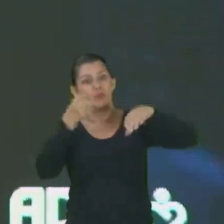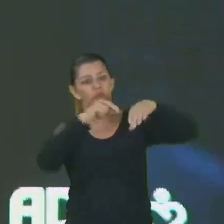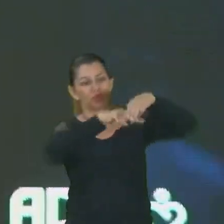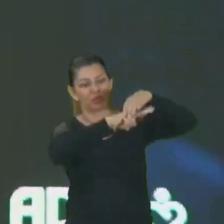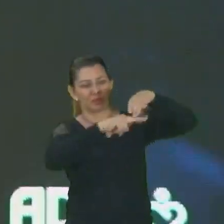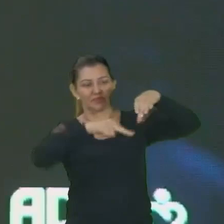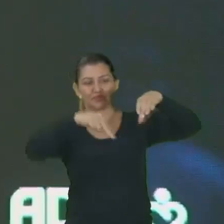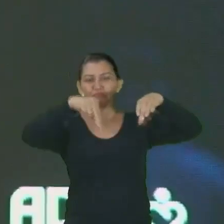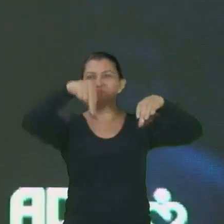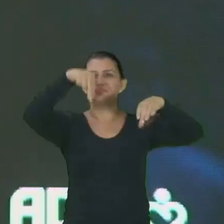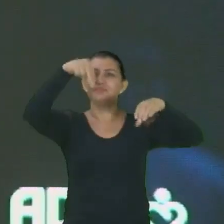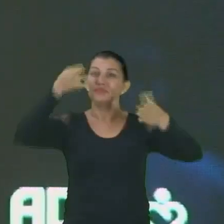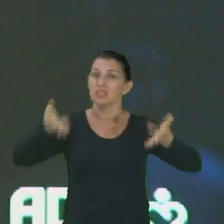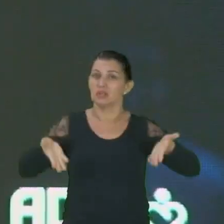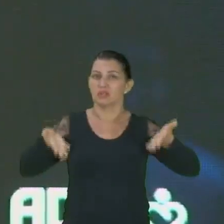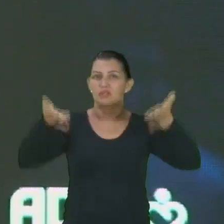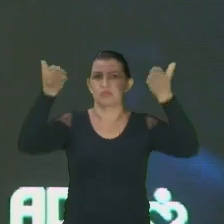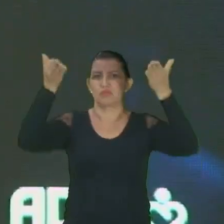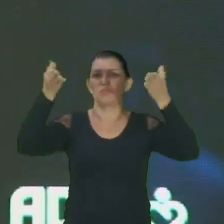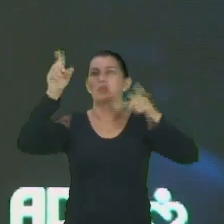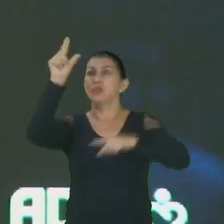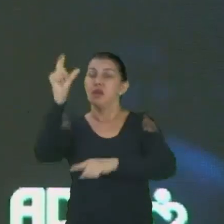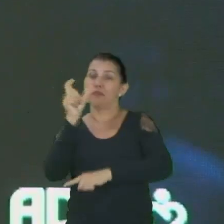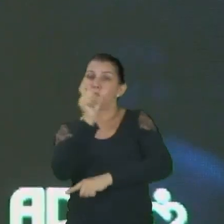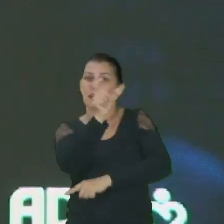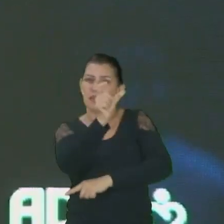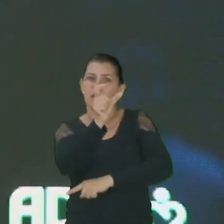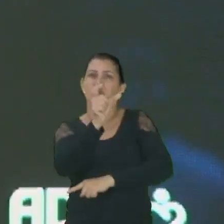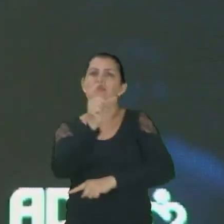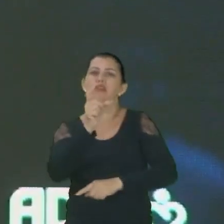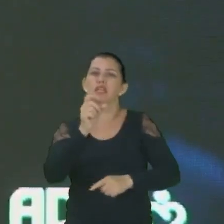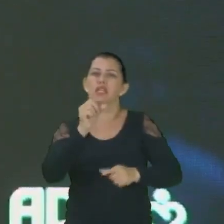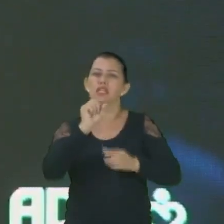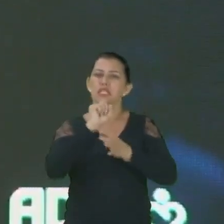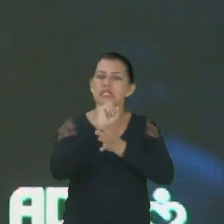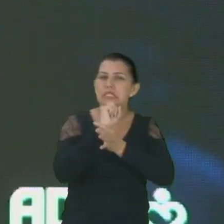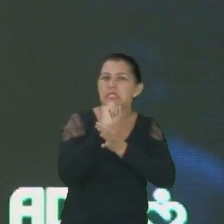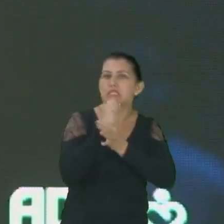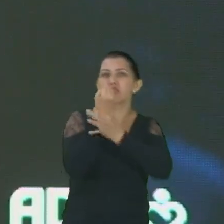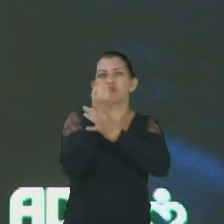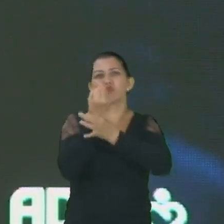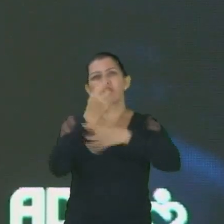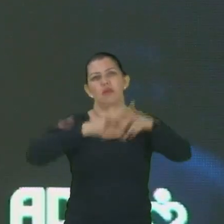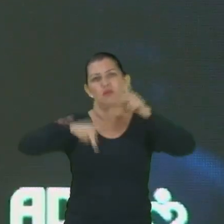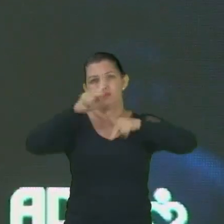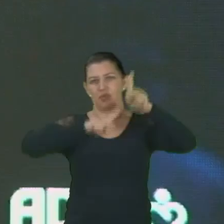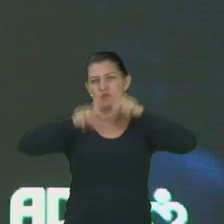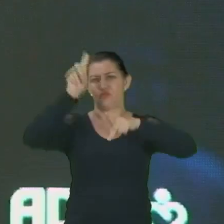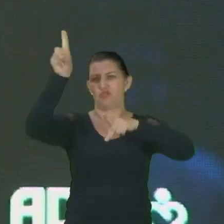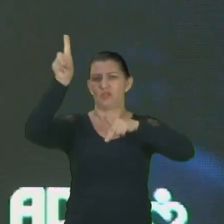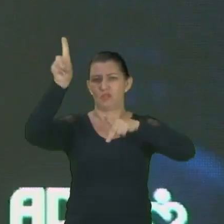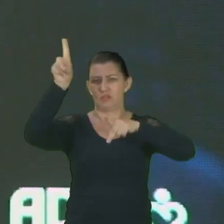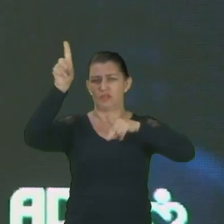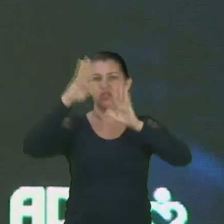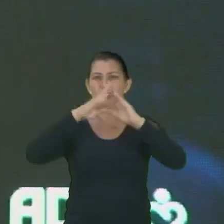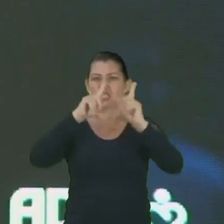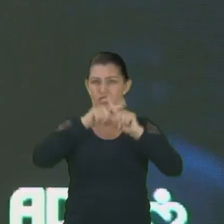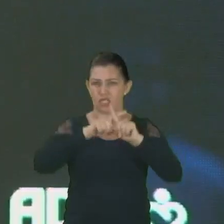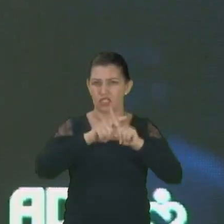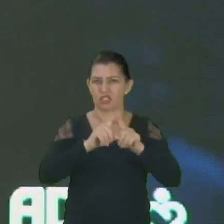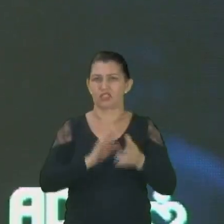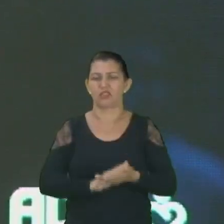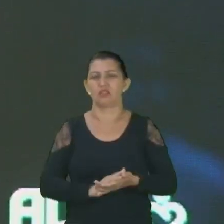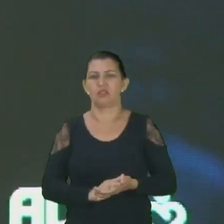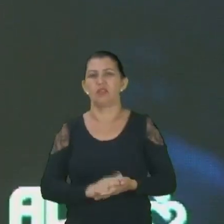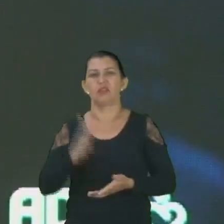edificarei a minha igreja. E as portas do inferno não